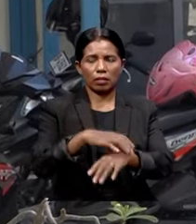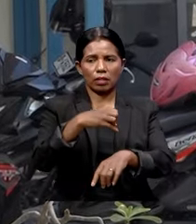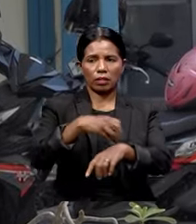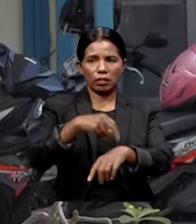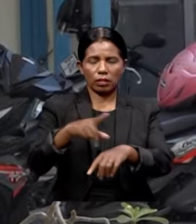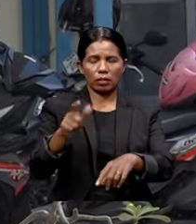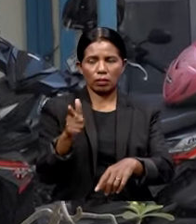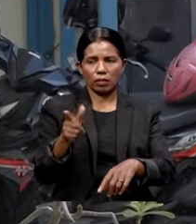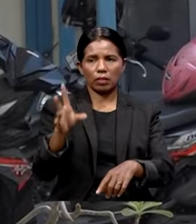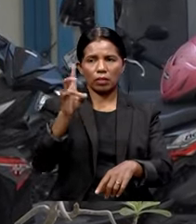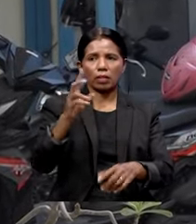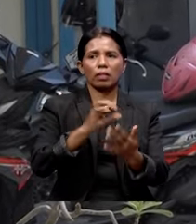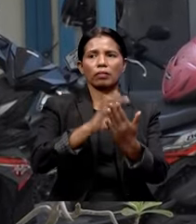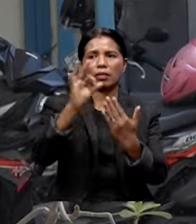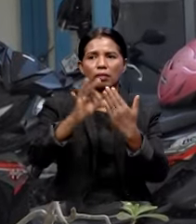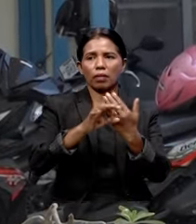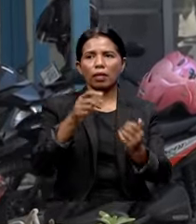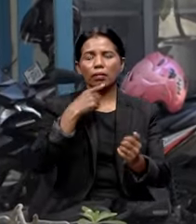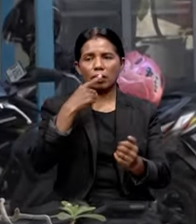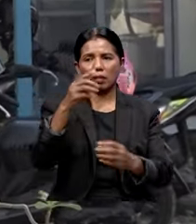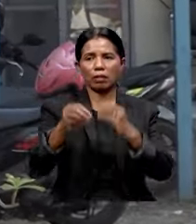de fevereiro nós vemos até tem cata